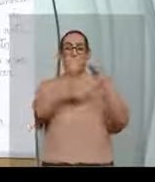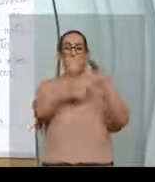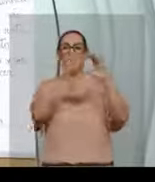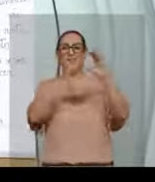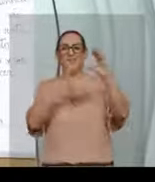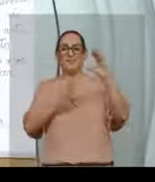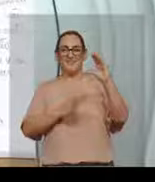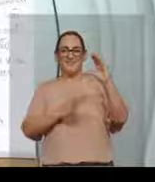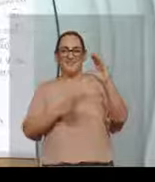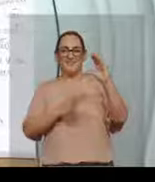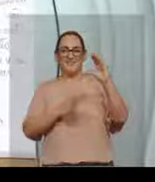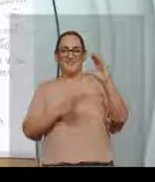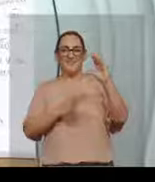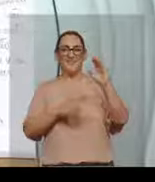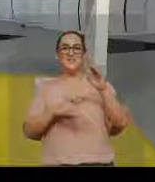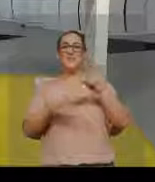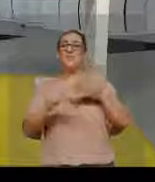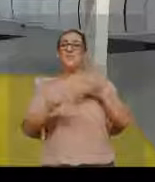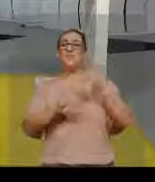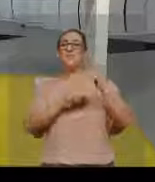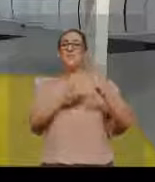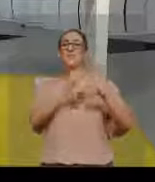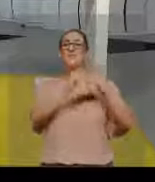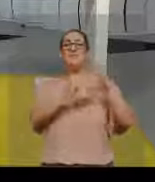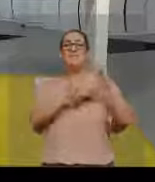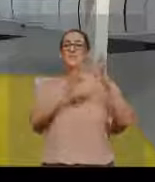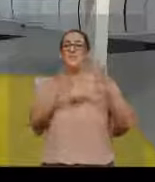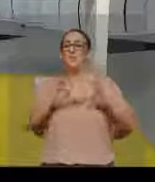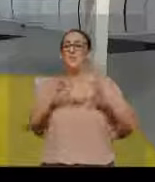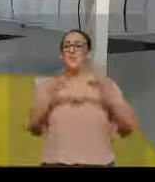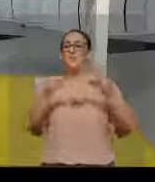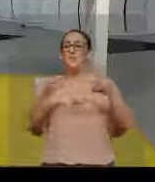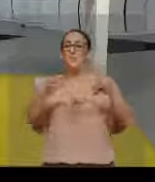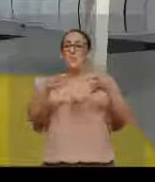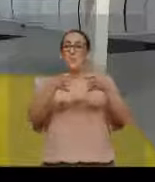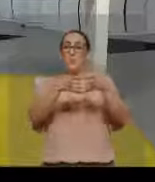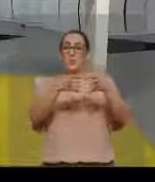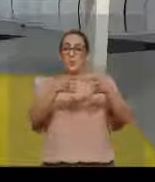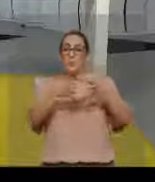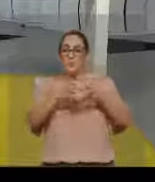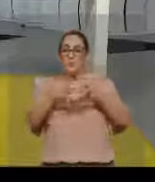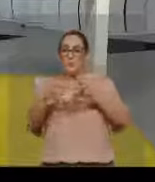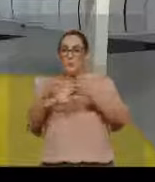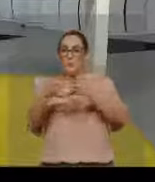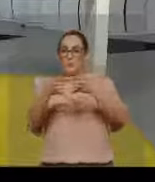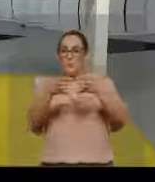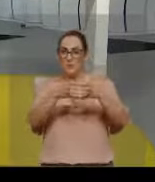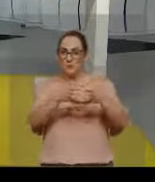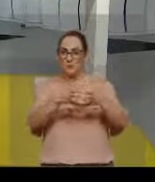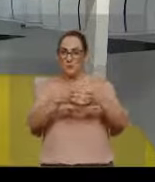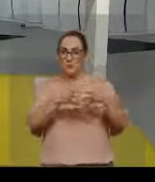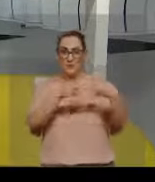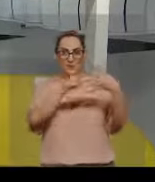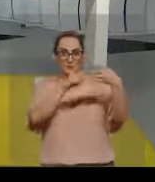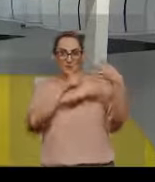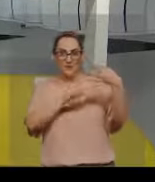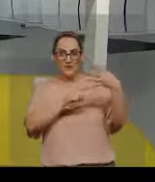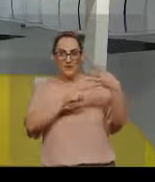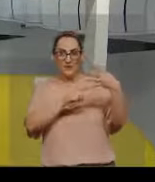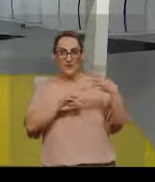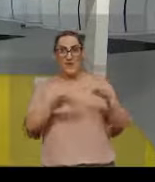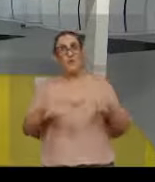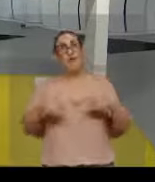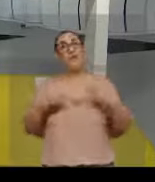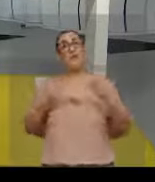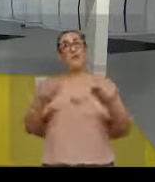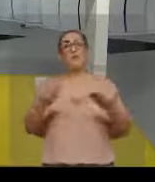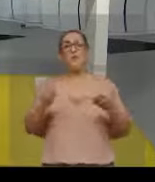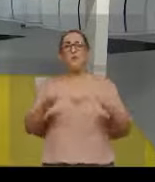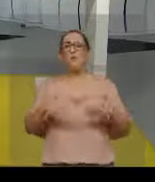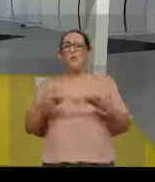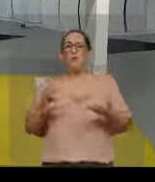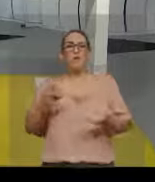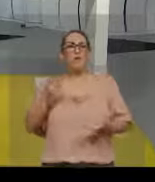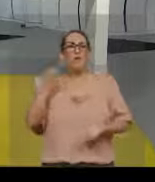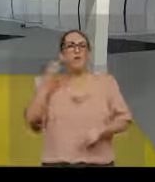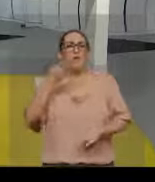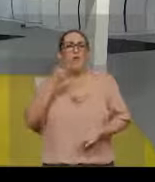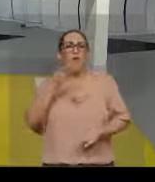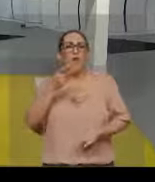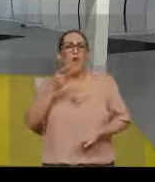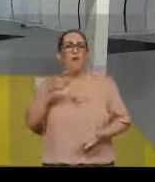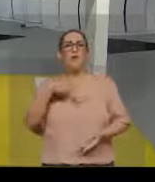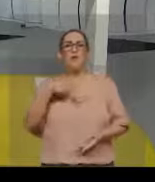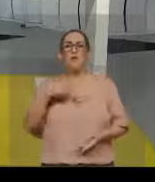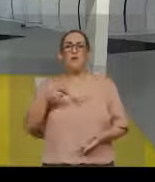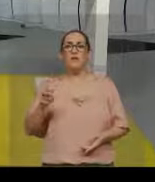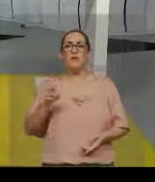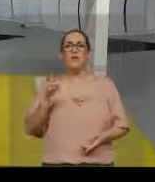características envolvendo esses grupos vegetais. Então, quando a gente fala dessas vantagens, o que isso trouxe